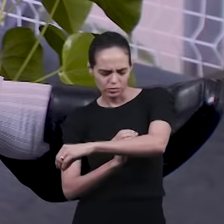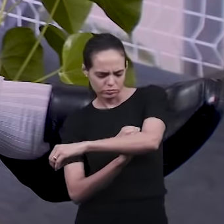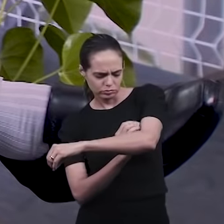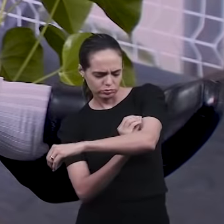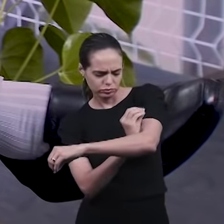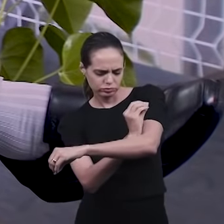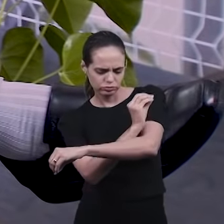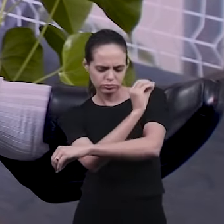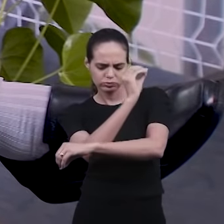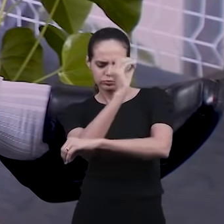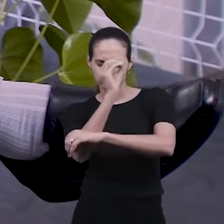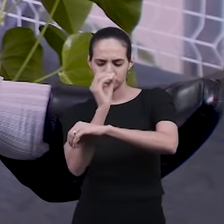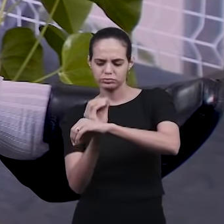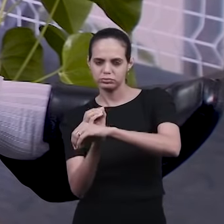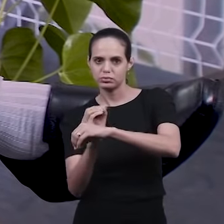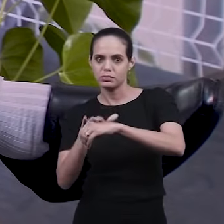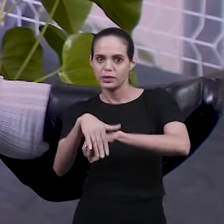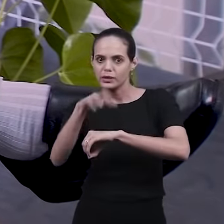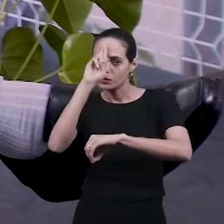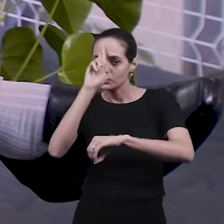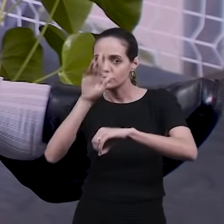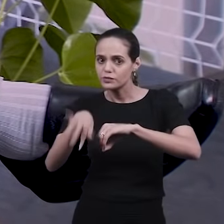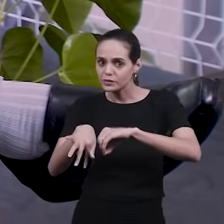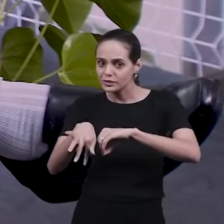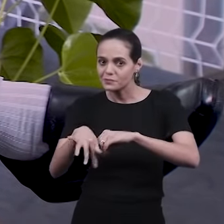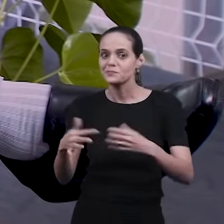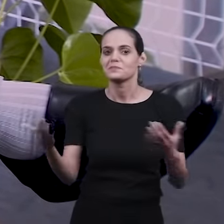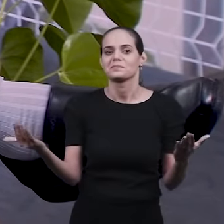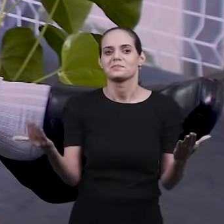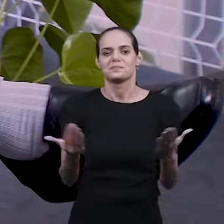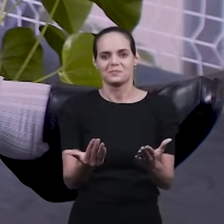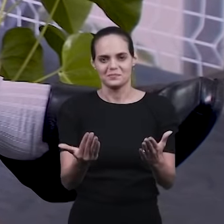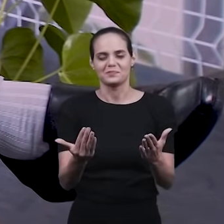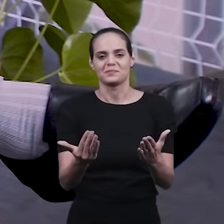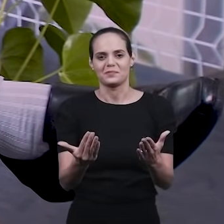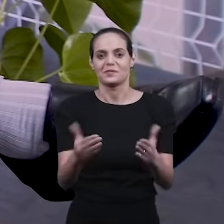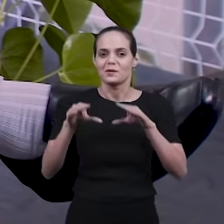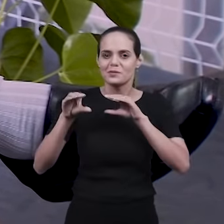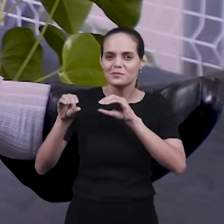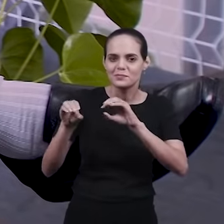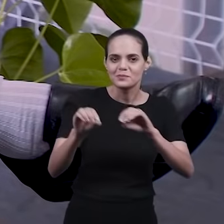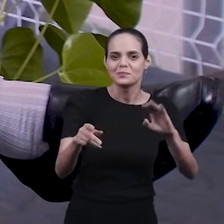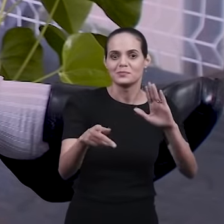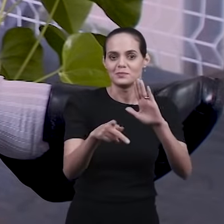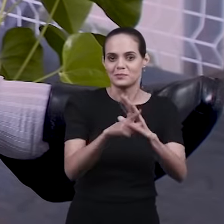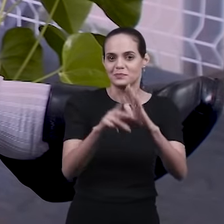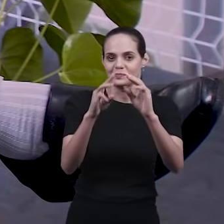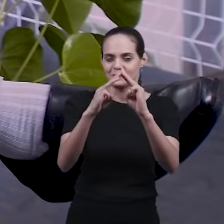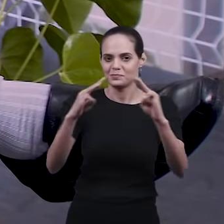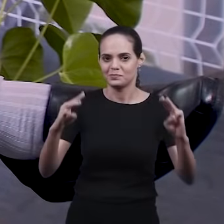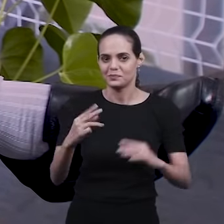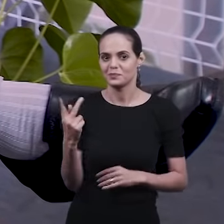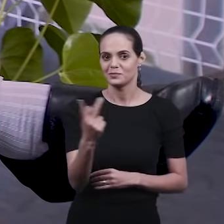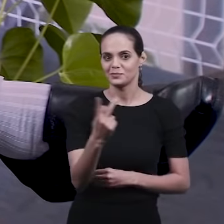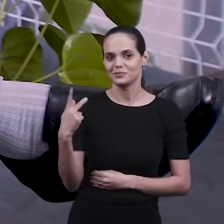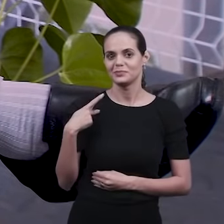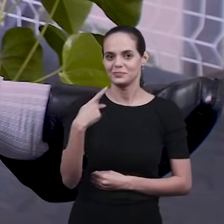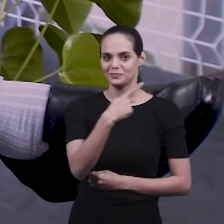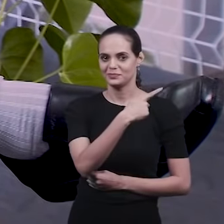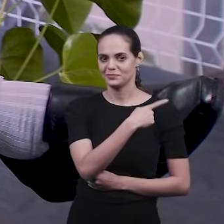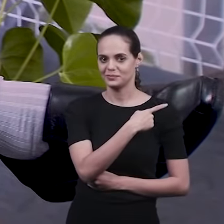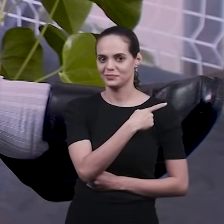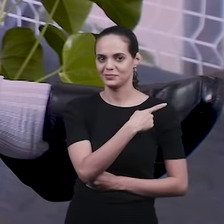à meia-noite. E hoje, no quadro Lições do Manaim, os pastores Daniel Moreira e Sérgio Souza